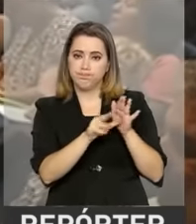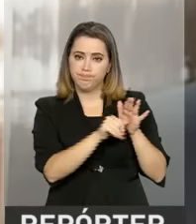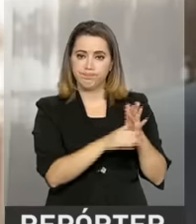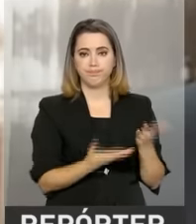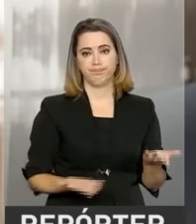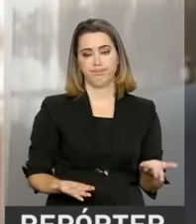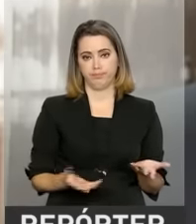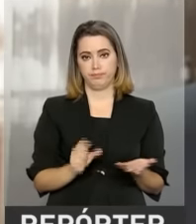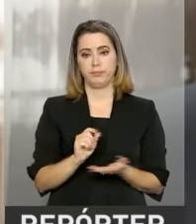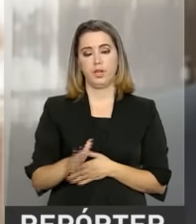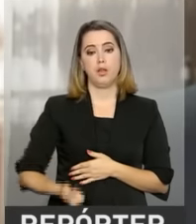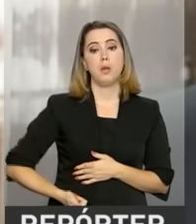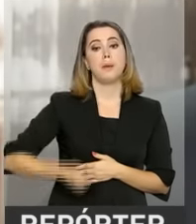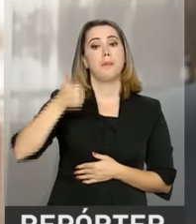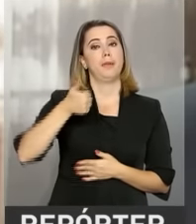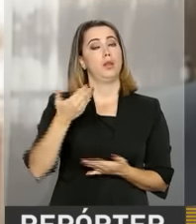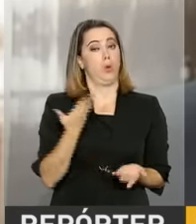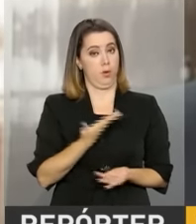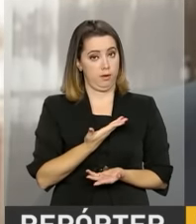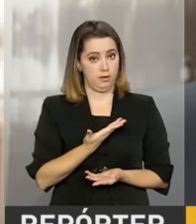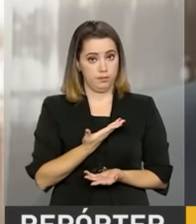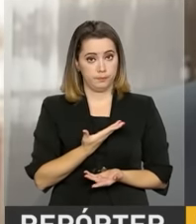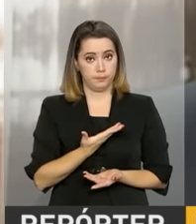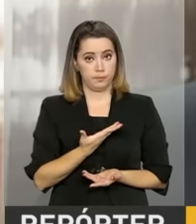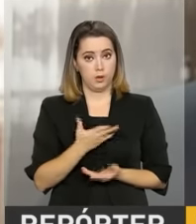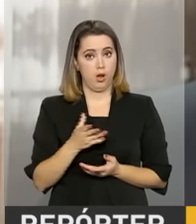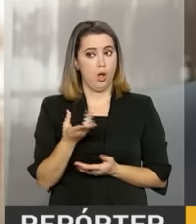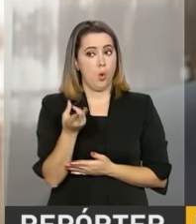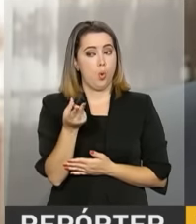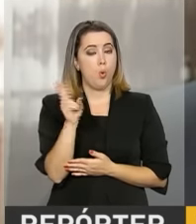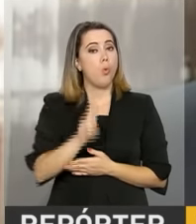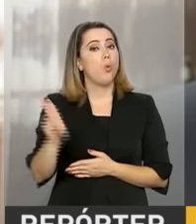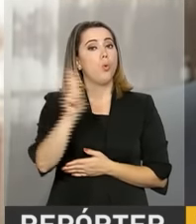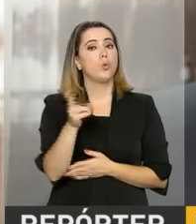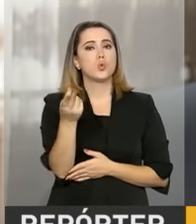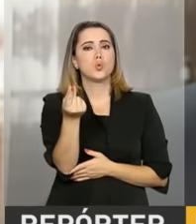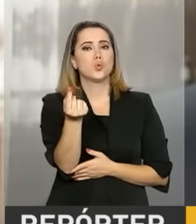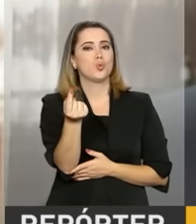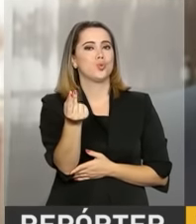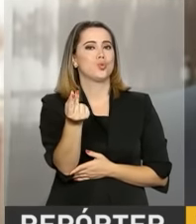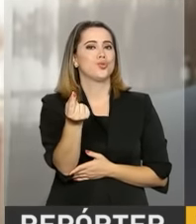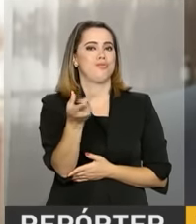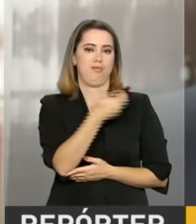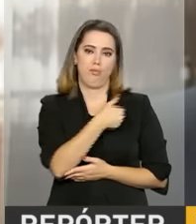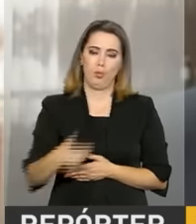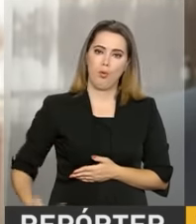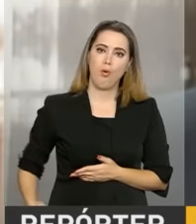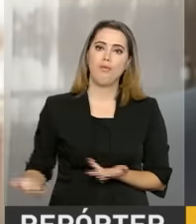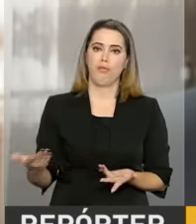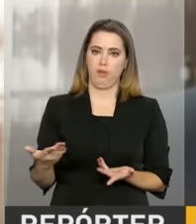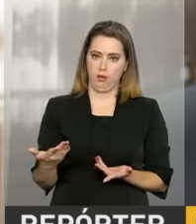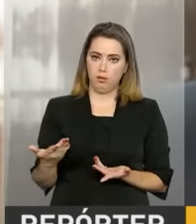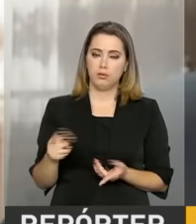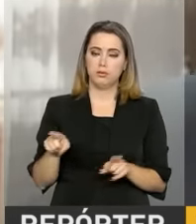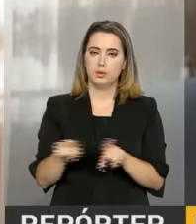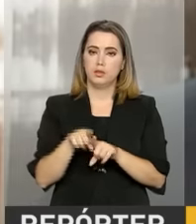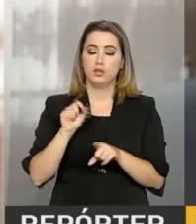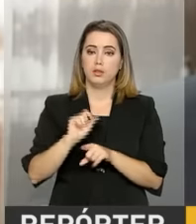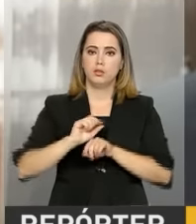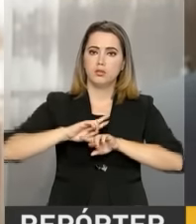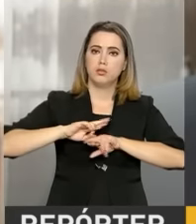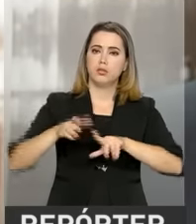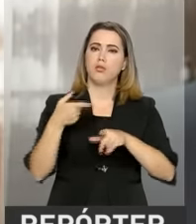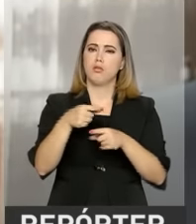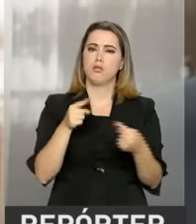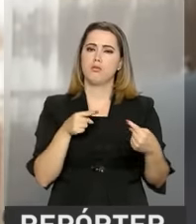no país. Melhorar a qualidade do gasto, melhorar a eficiência do uso dos recursos públicos, enfim. E é